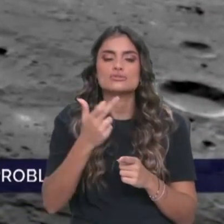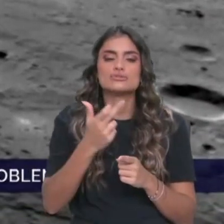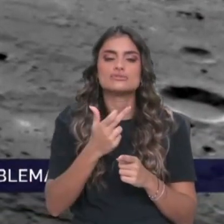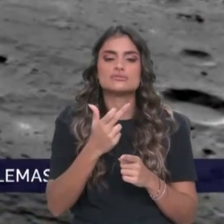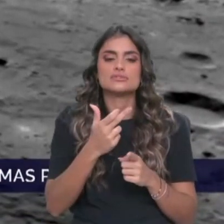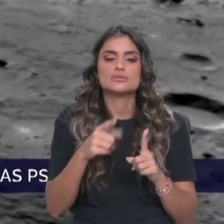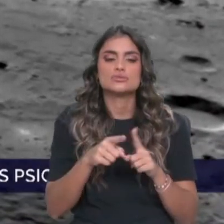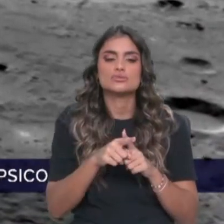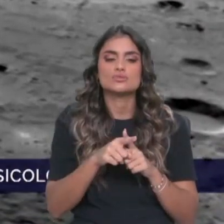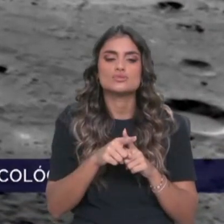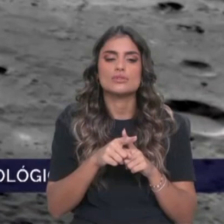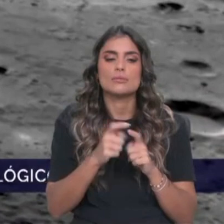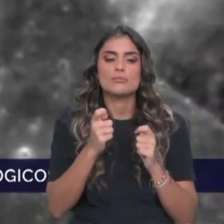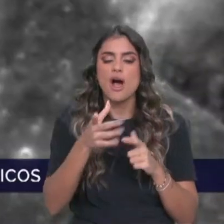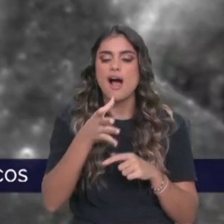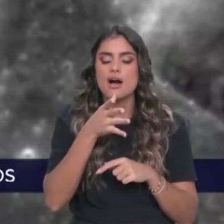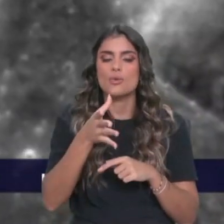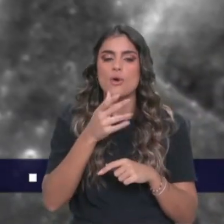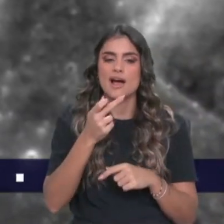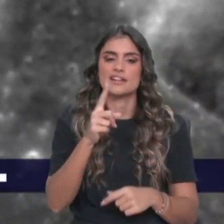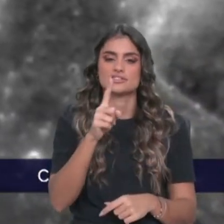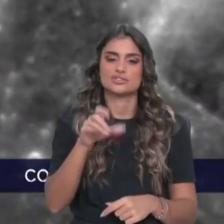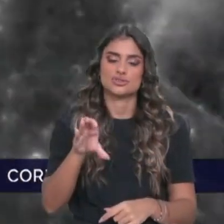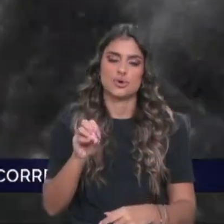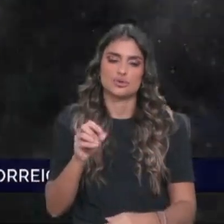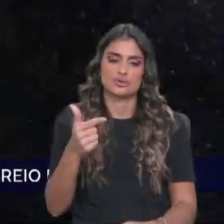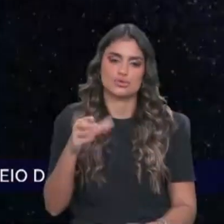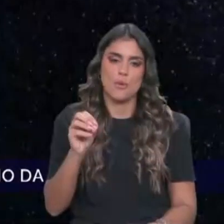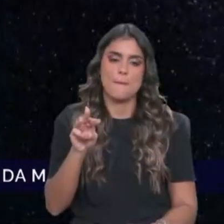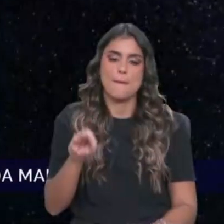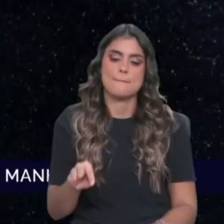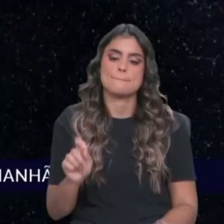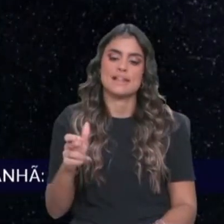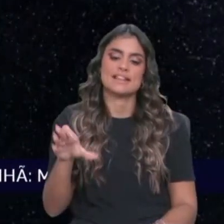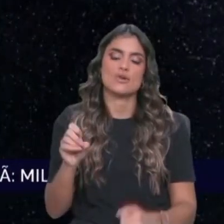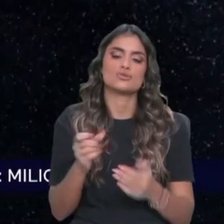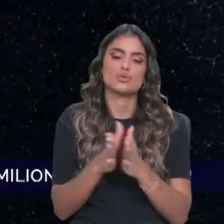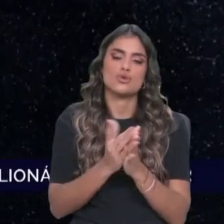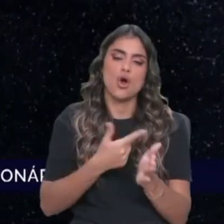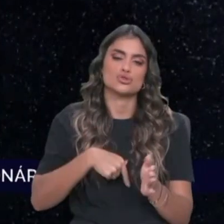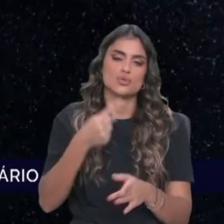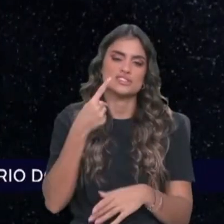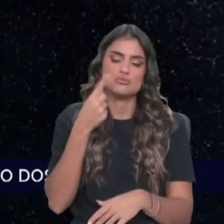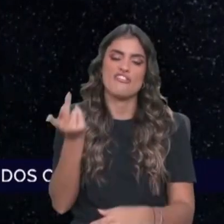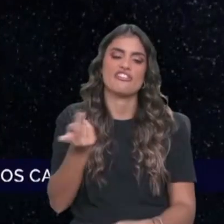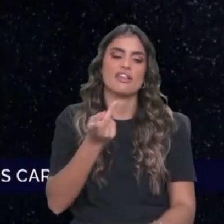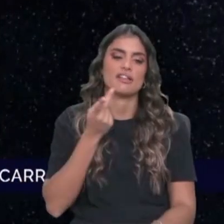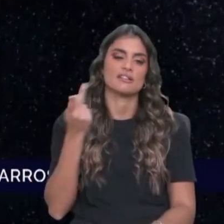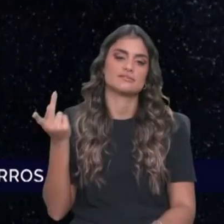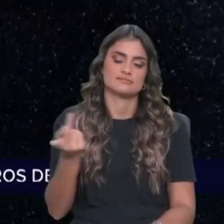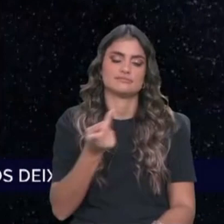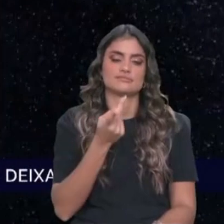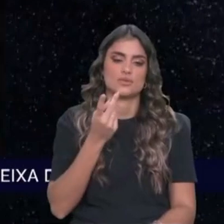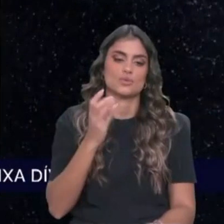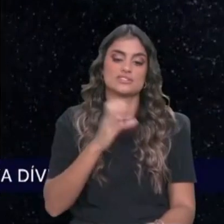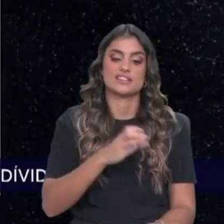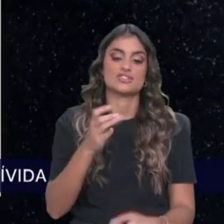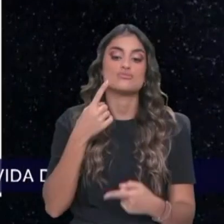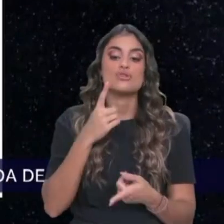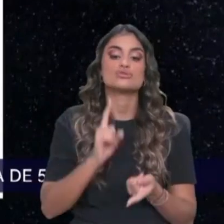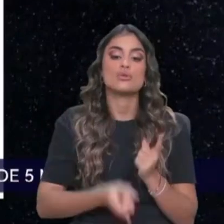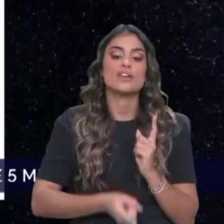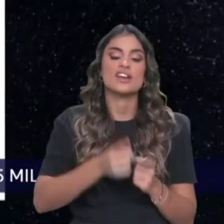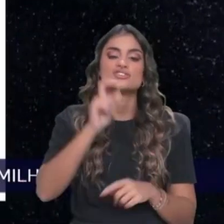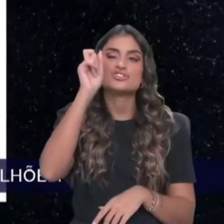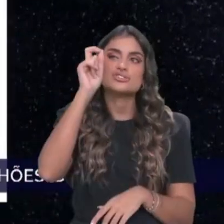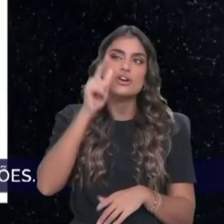ebulição muito baixo. Olha, água, azoto, metano, todos aqueles elementos também nós conhecemos na vida. O que dizem os cientistas é o seguinte: na história,